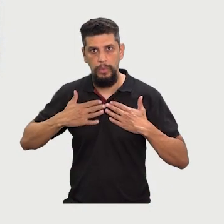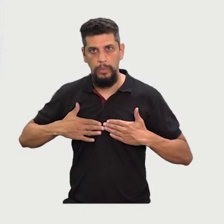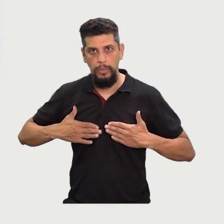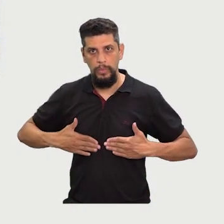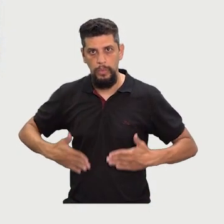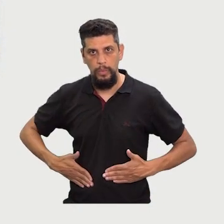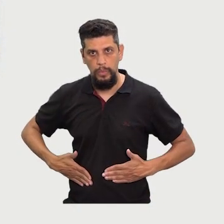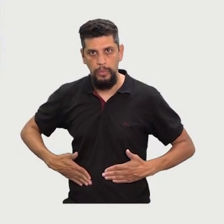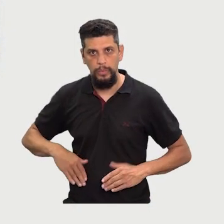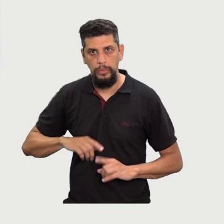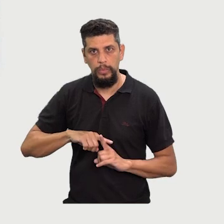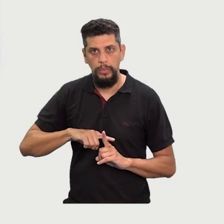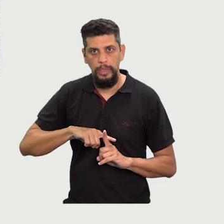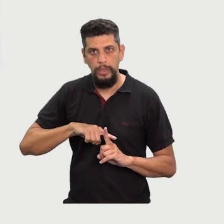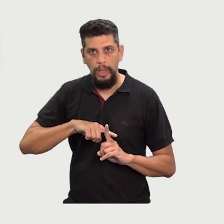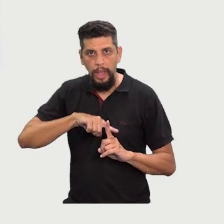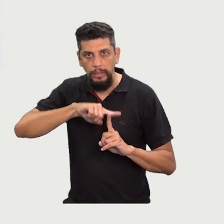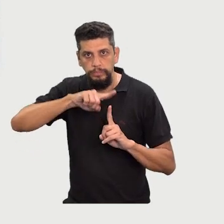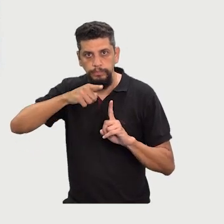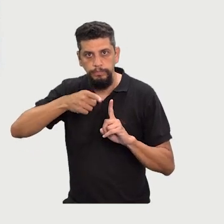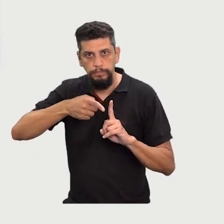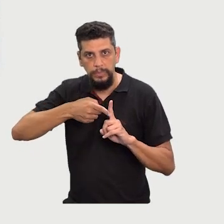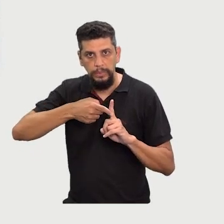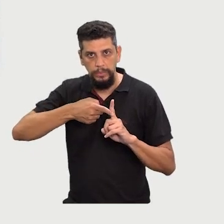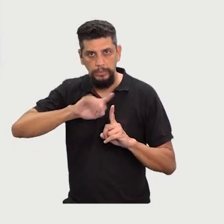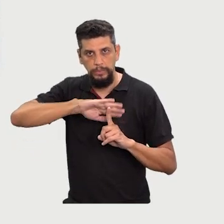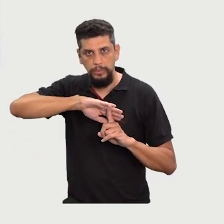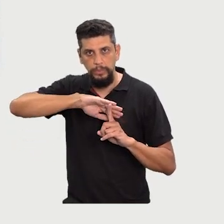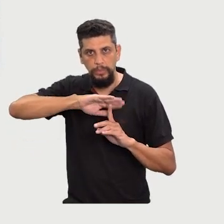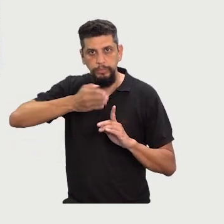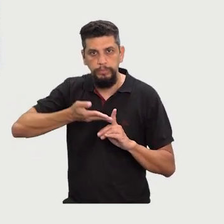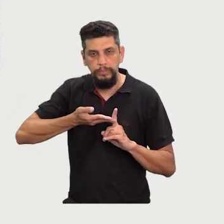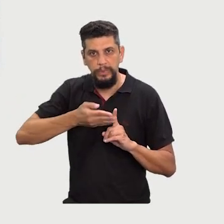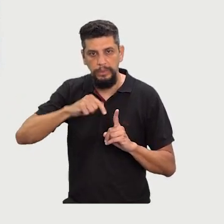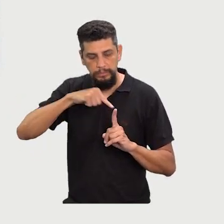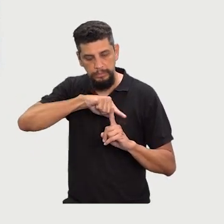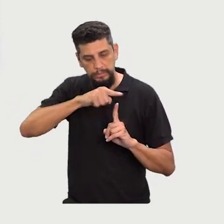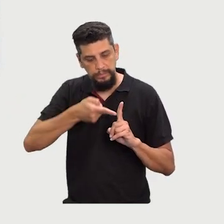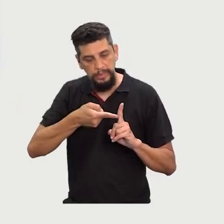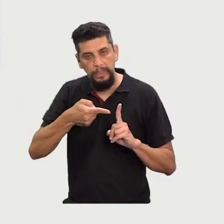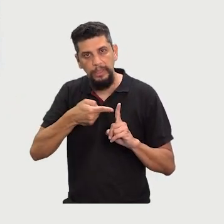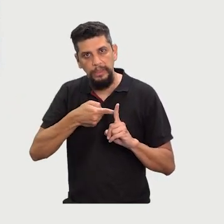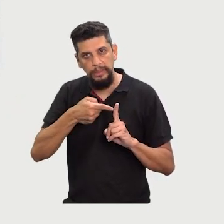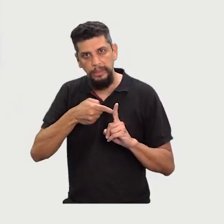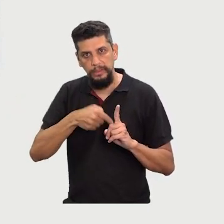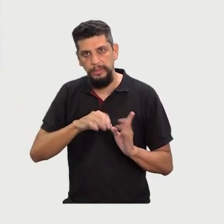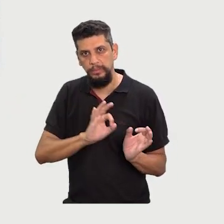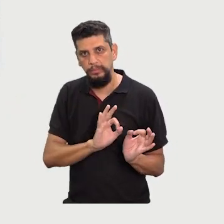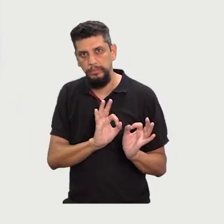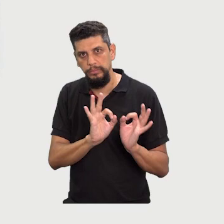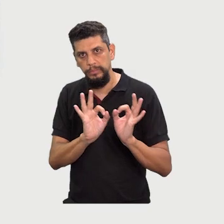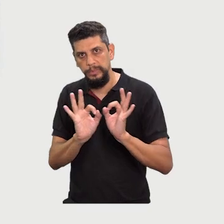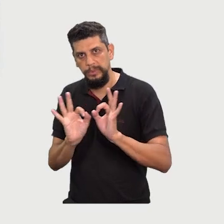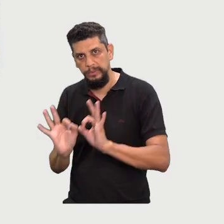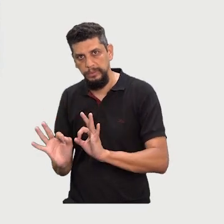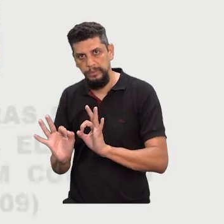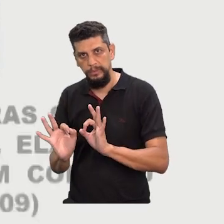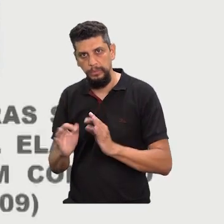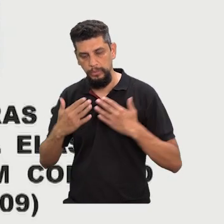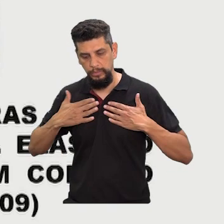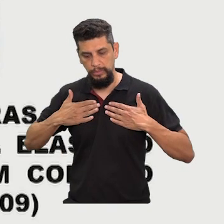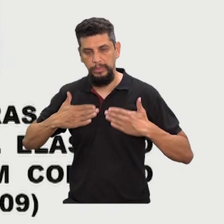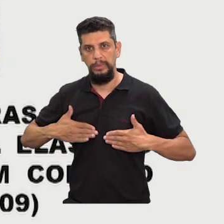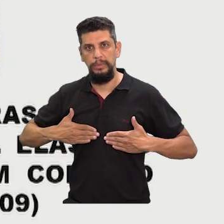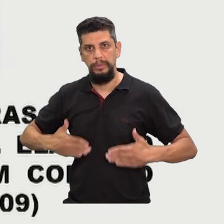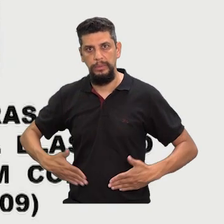chama fiandeiras? É no final do abdômen, no final do corpo ali. É essa parte ali. É a partir dessa